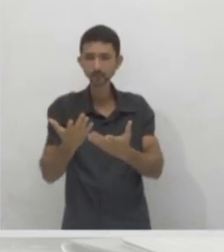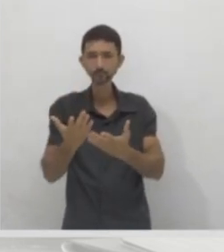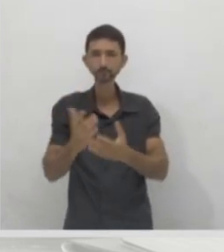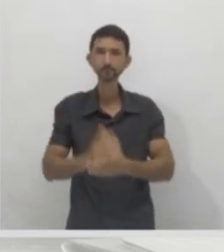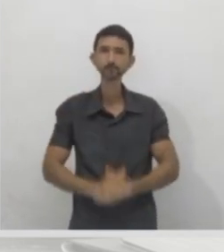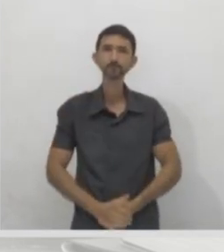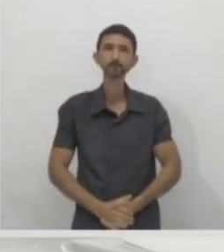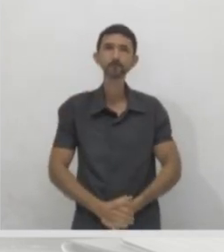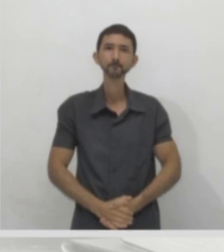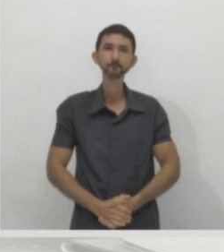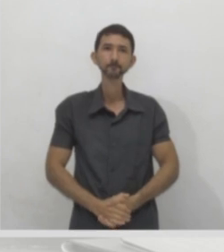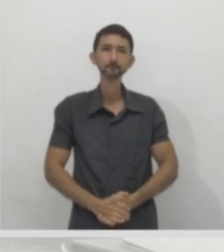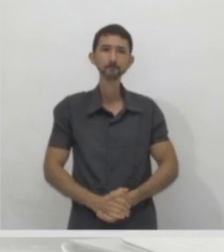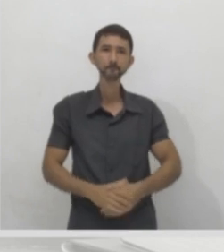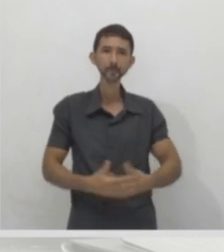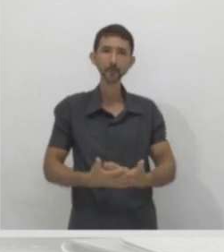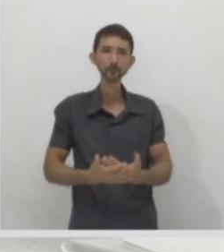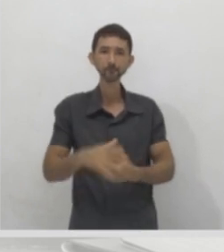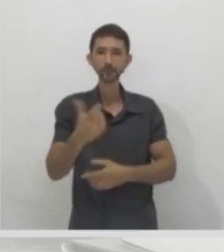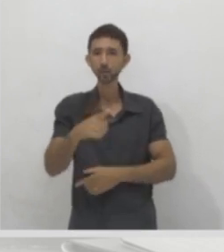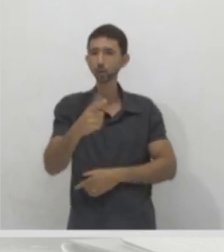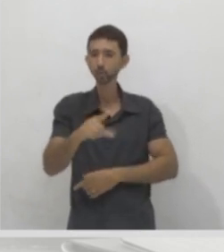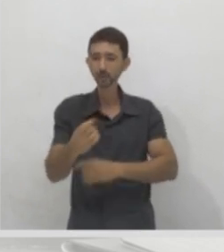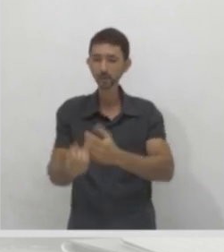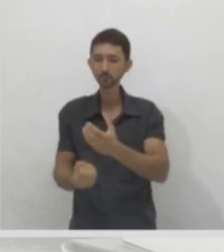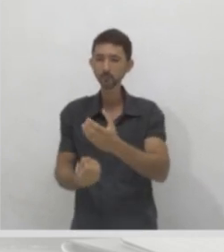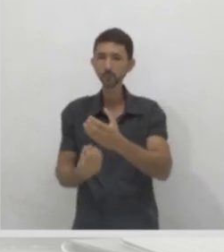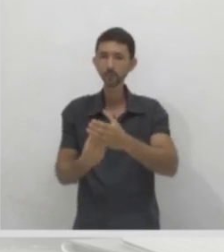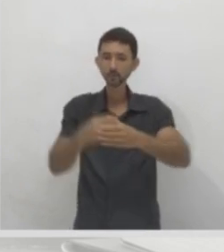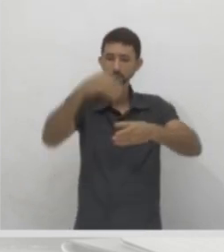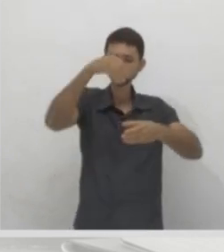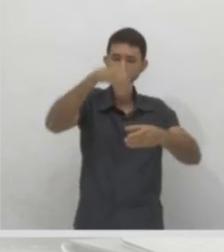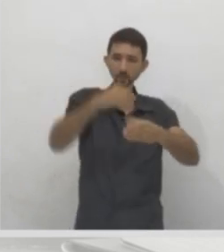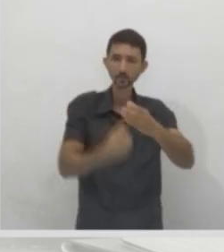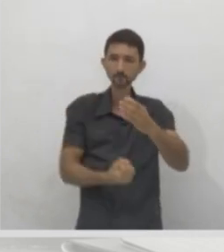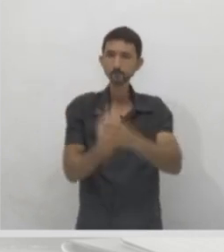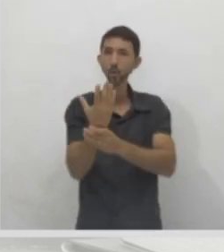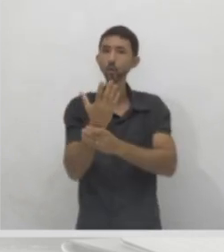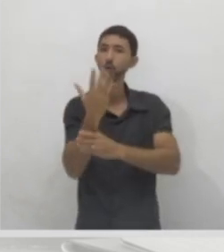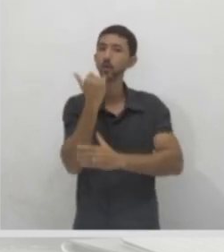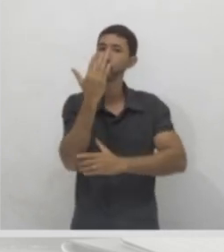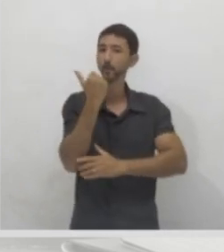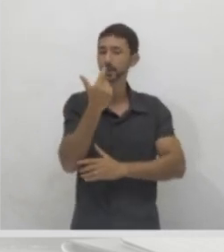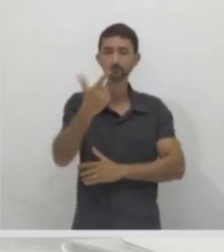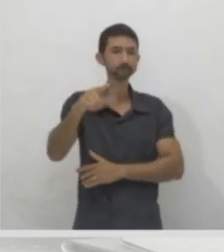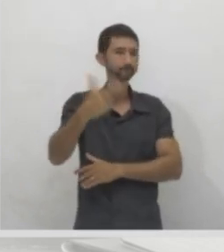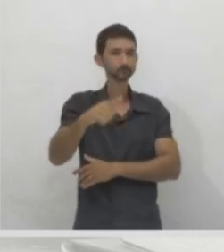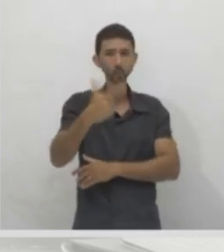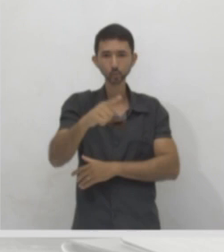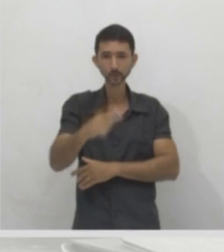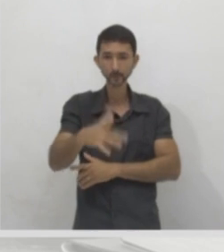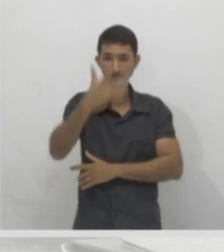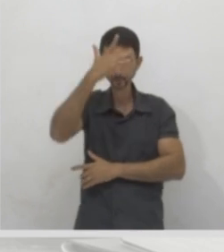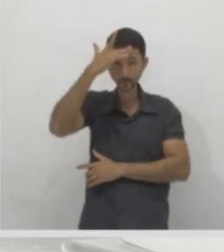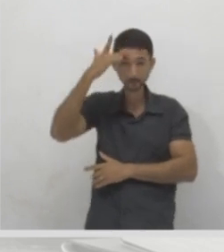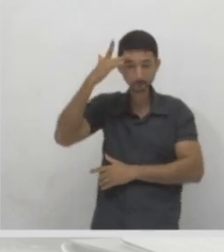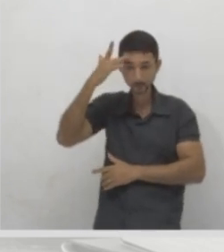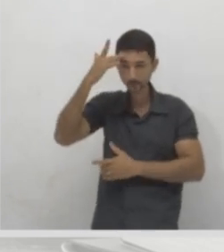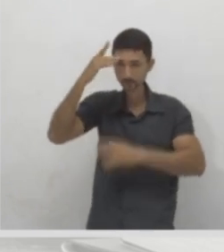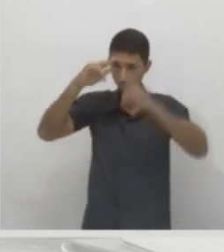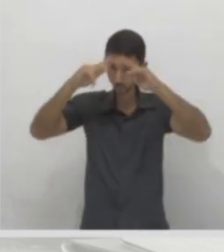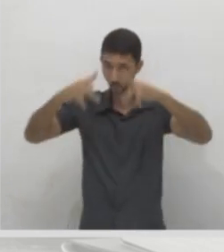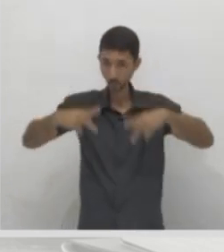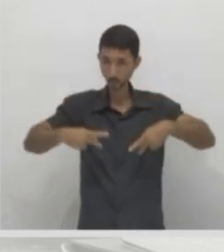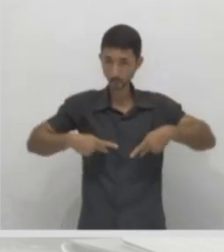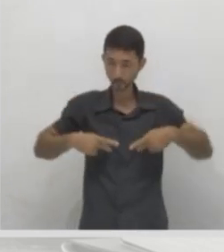natureza. Não há produção de alimentos, tá? O ser humano, ele vai nesse estágio,